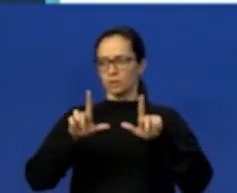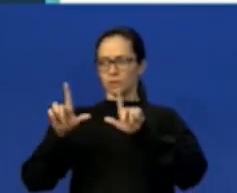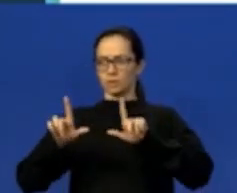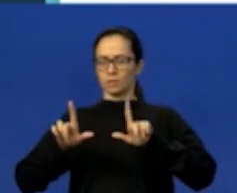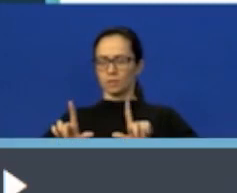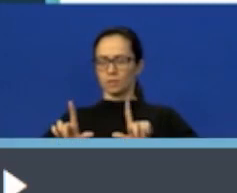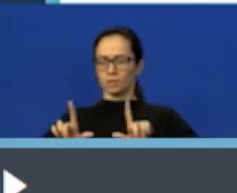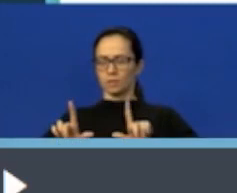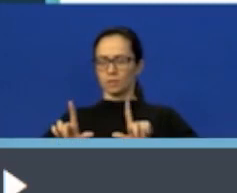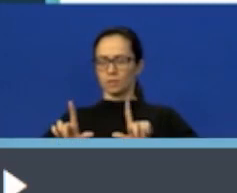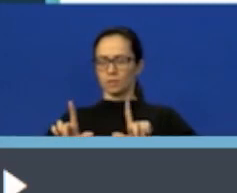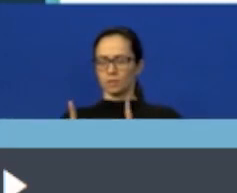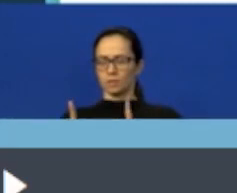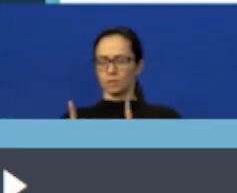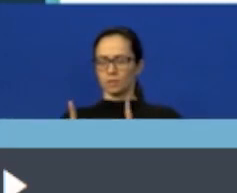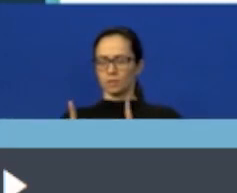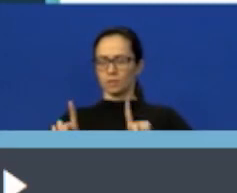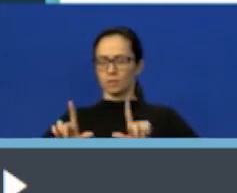e ele